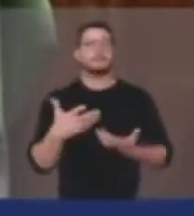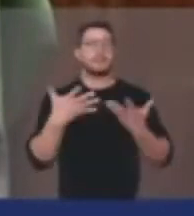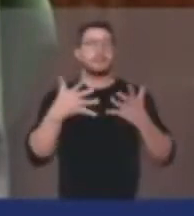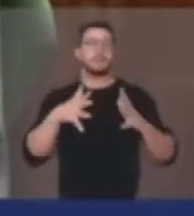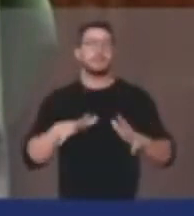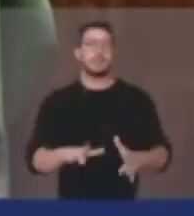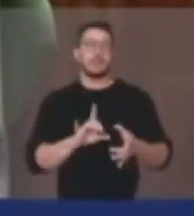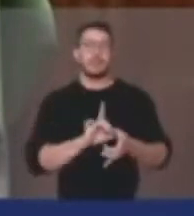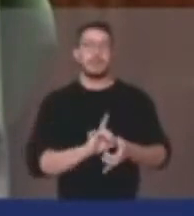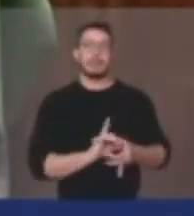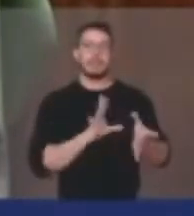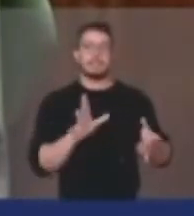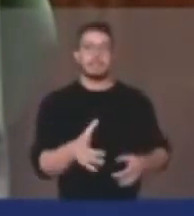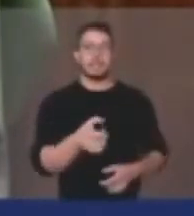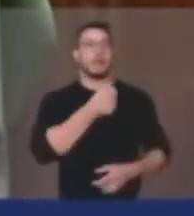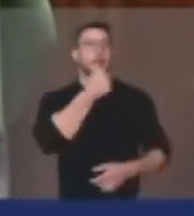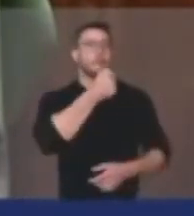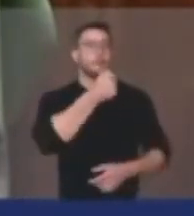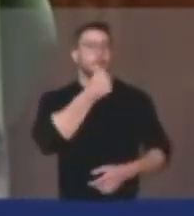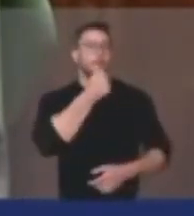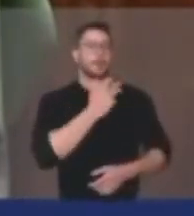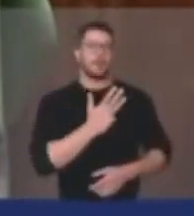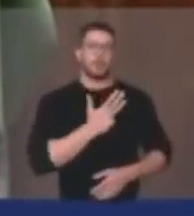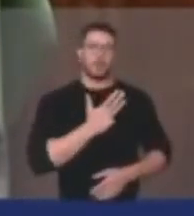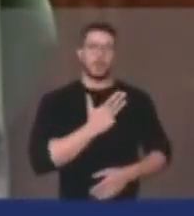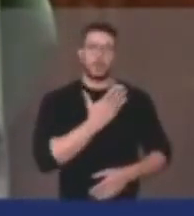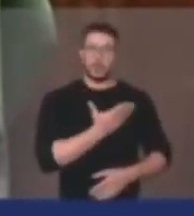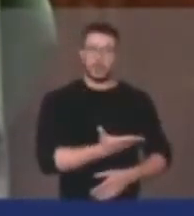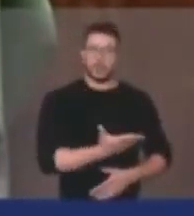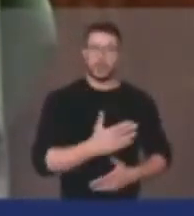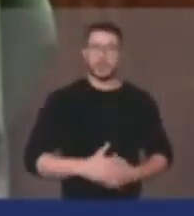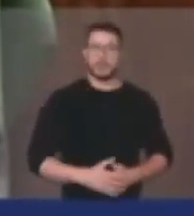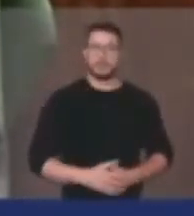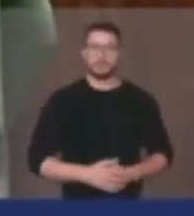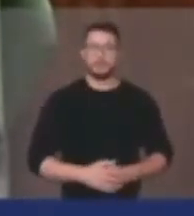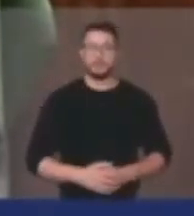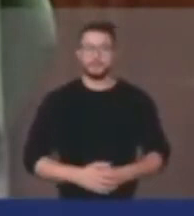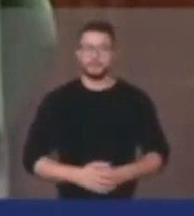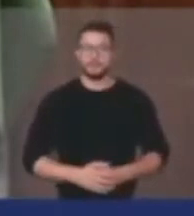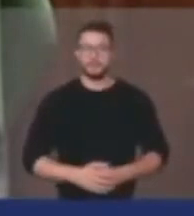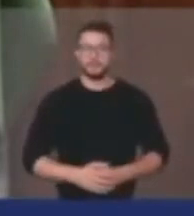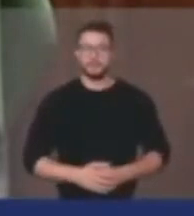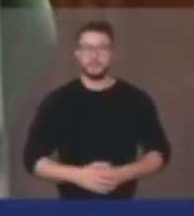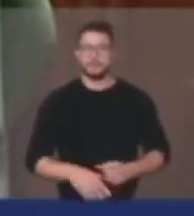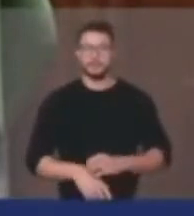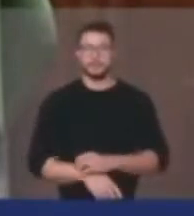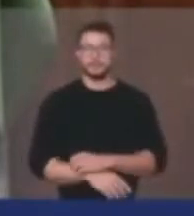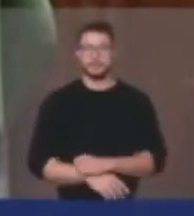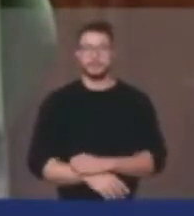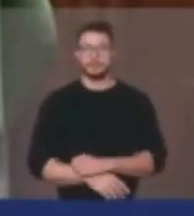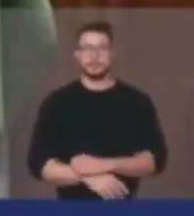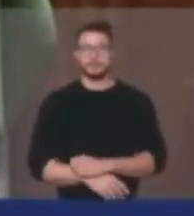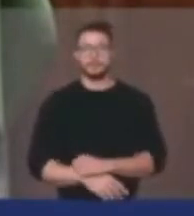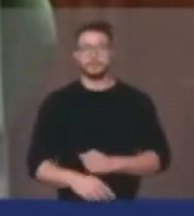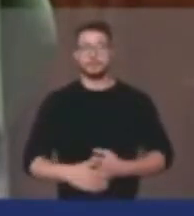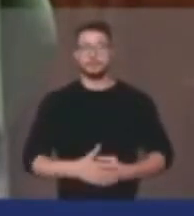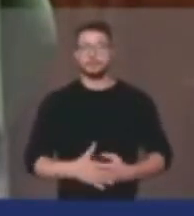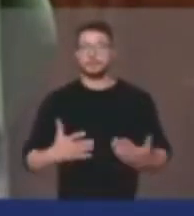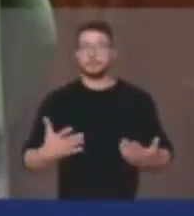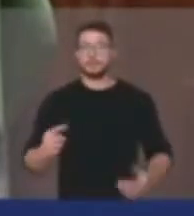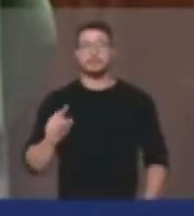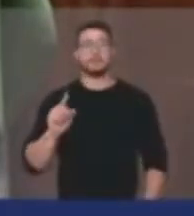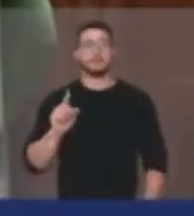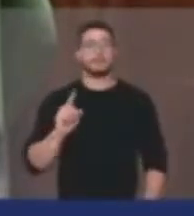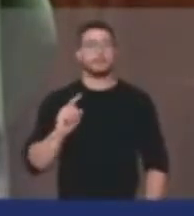palavra ou ouvir aquele que lidera todas as pesquisas, que no exterior é capa do jornal